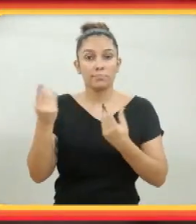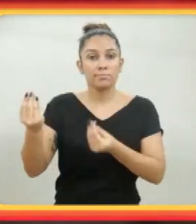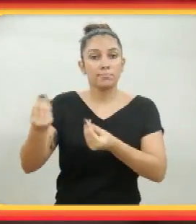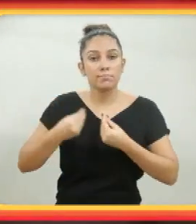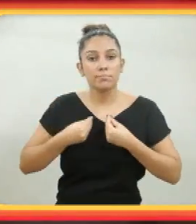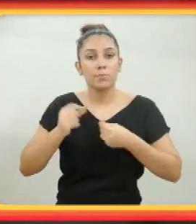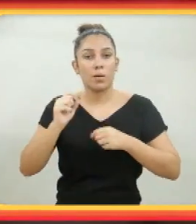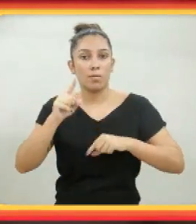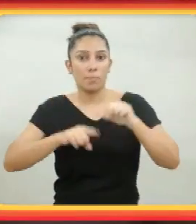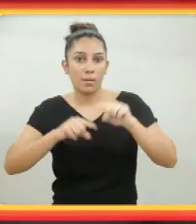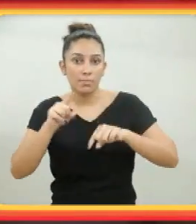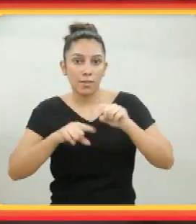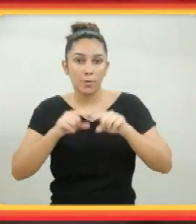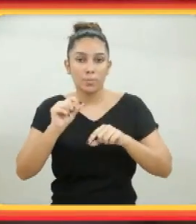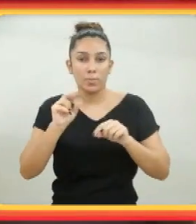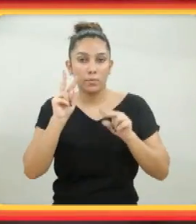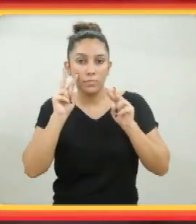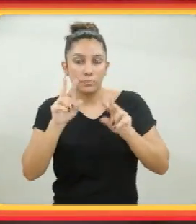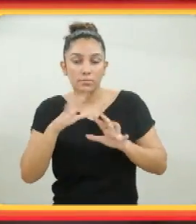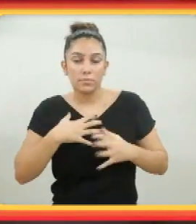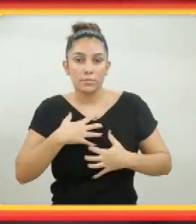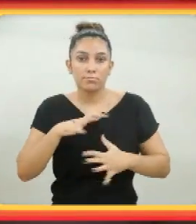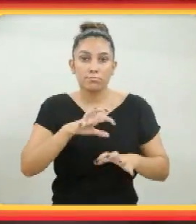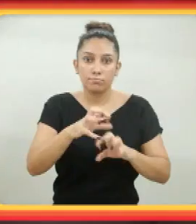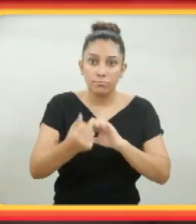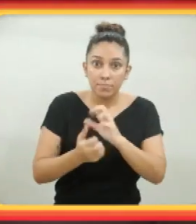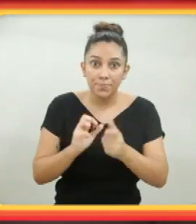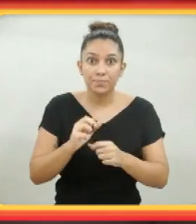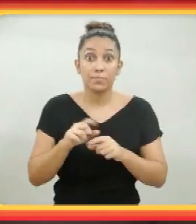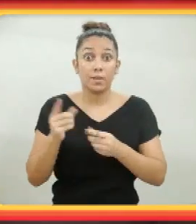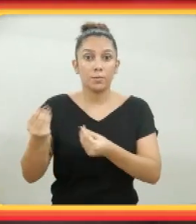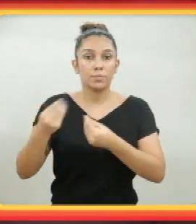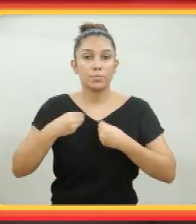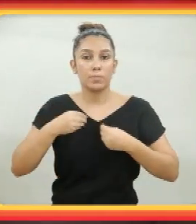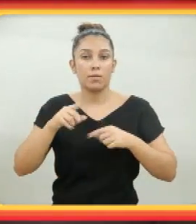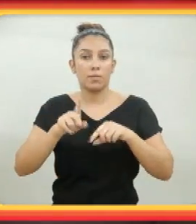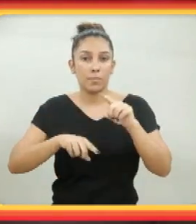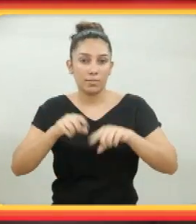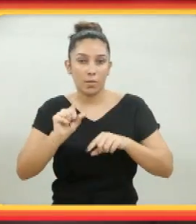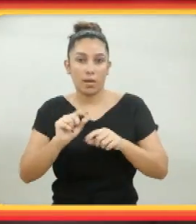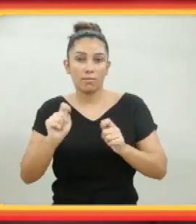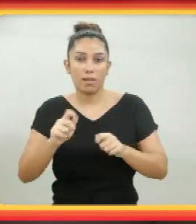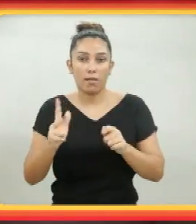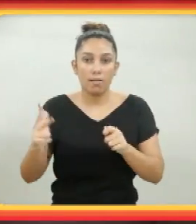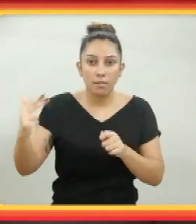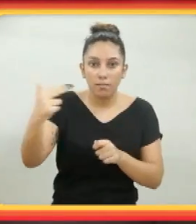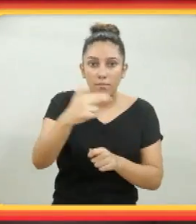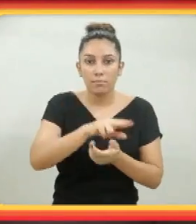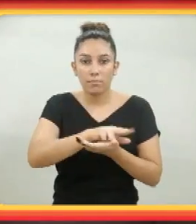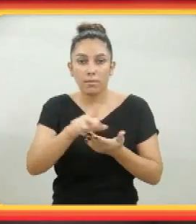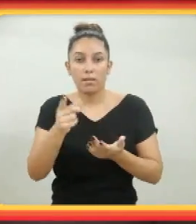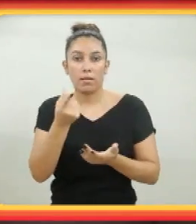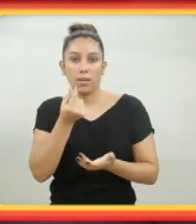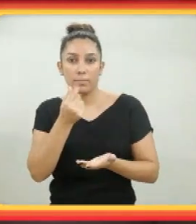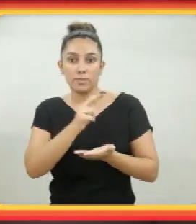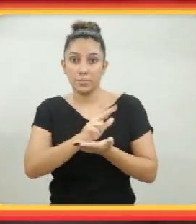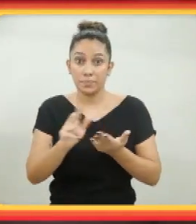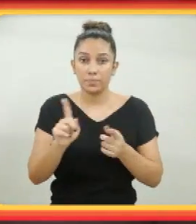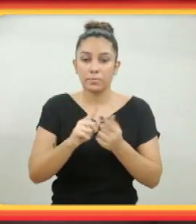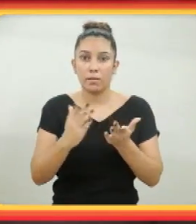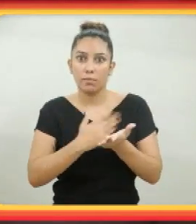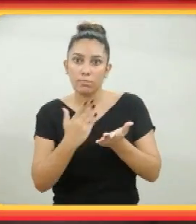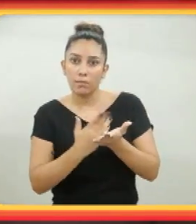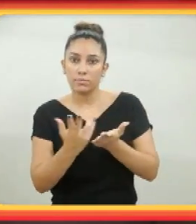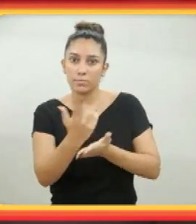meus pais tinham muito medo que eu me machucasse. E para me proteger,